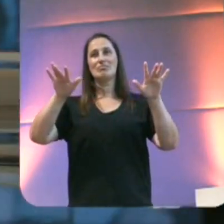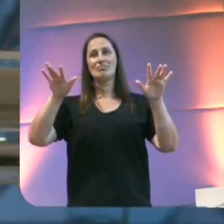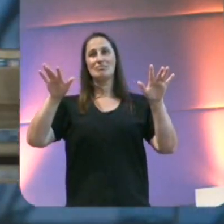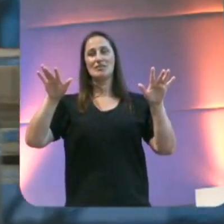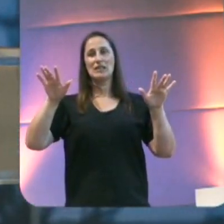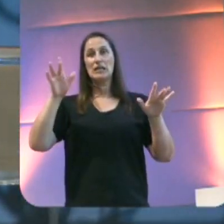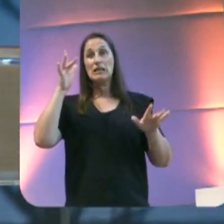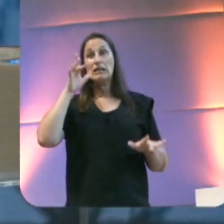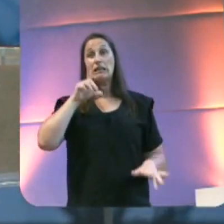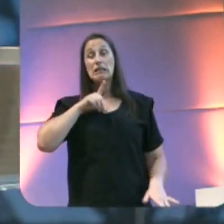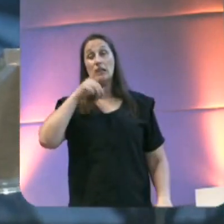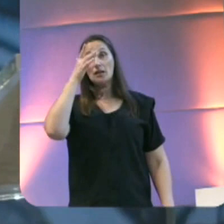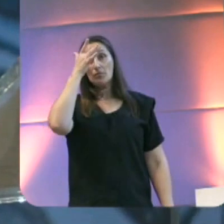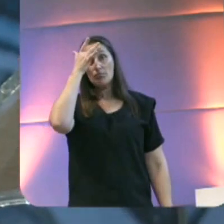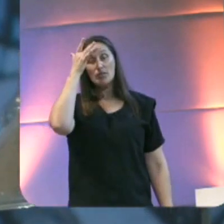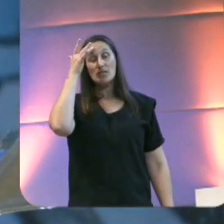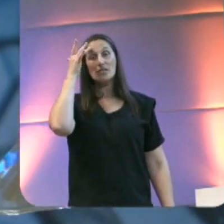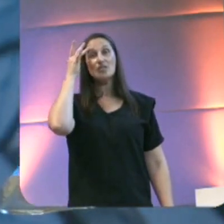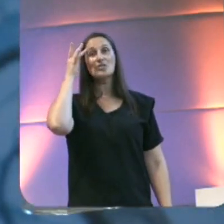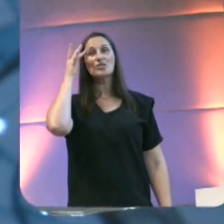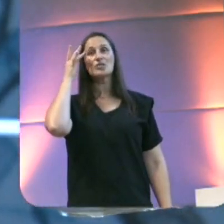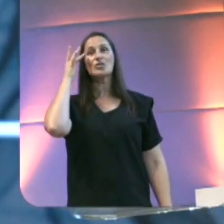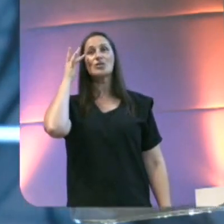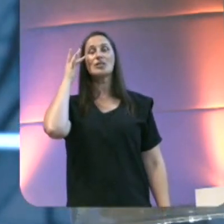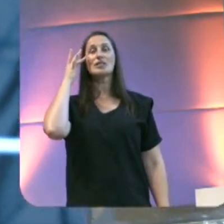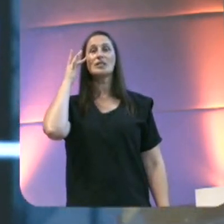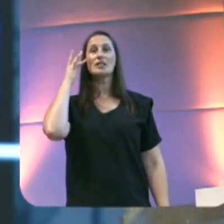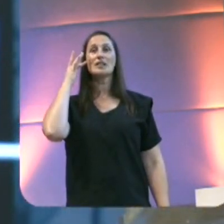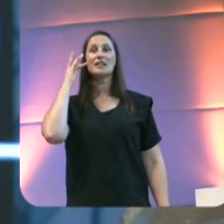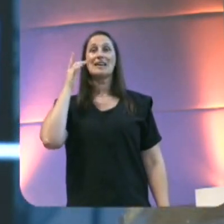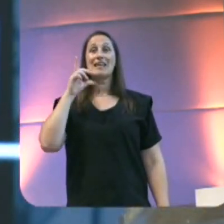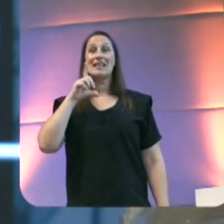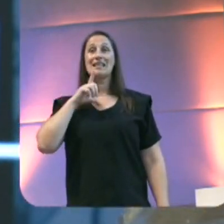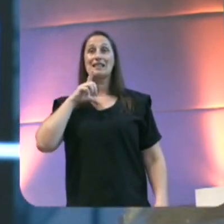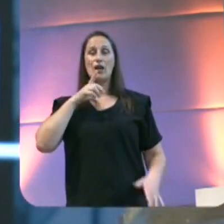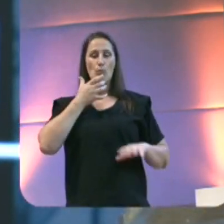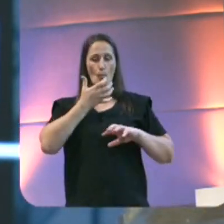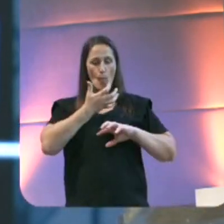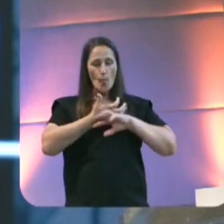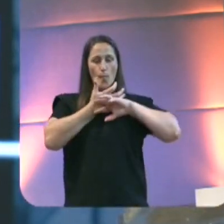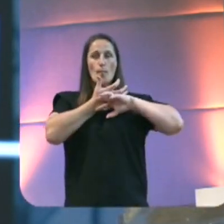Tem gente que está de reservatório baixo,